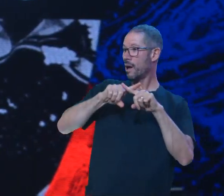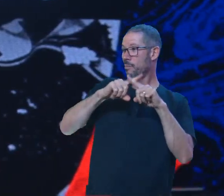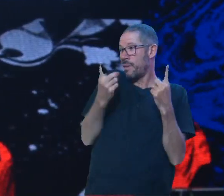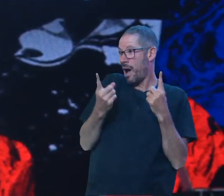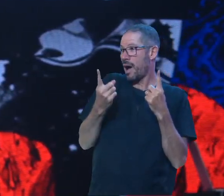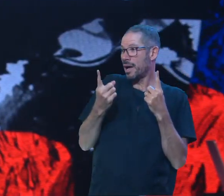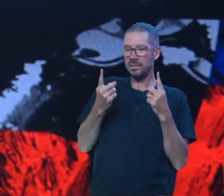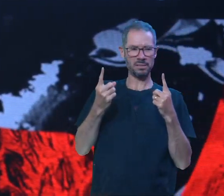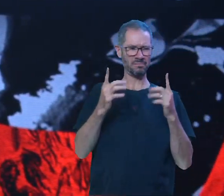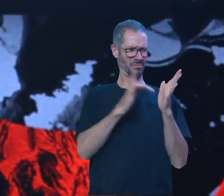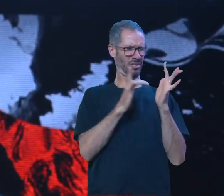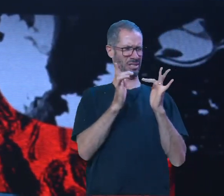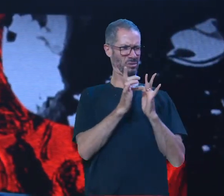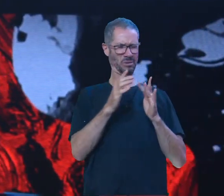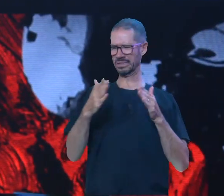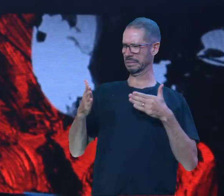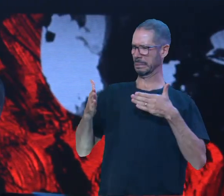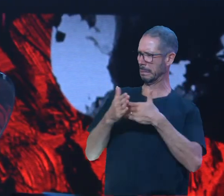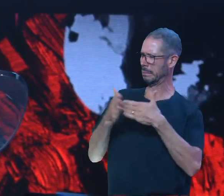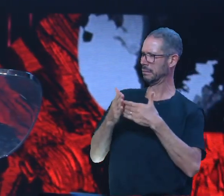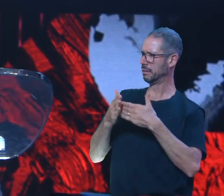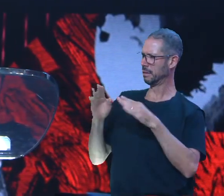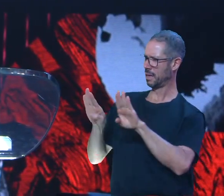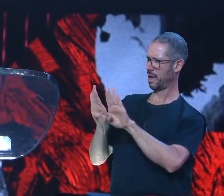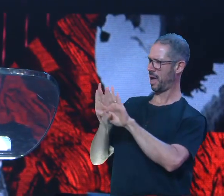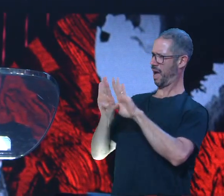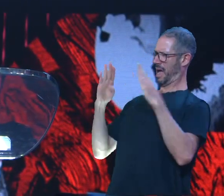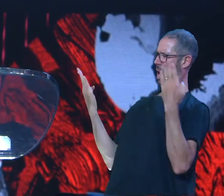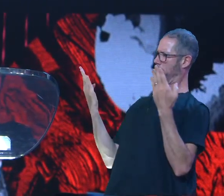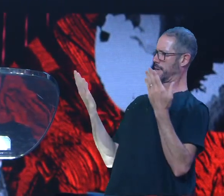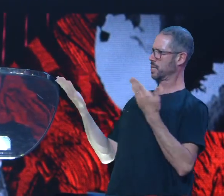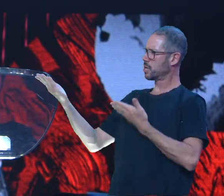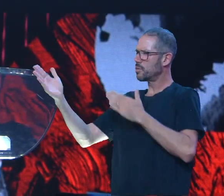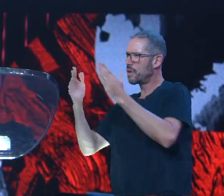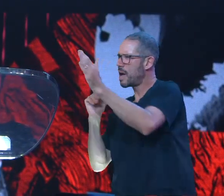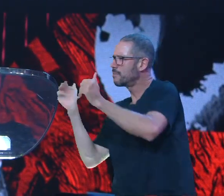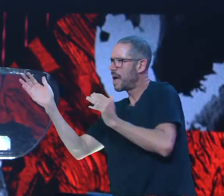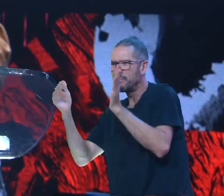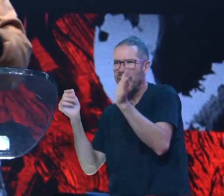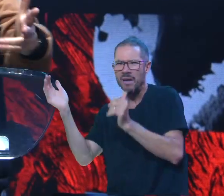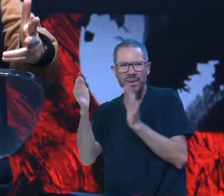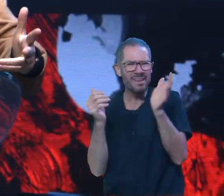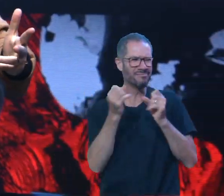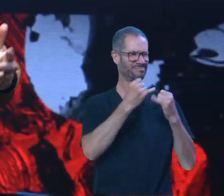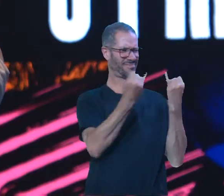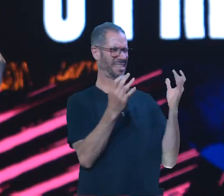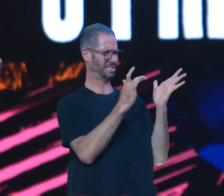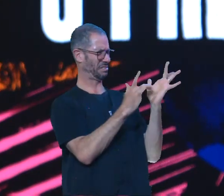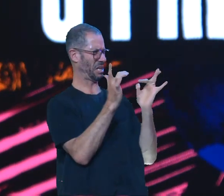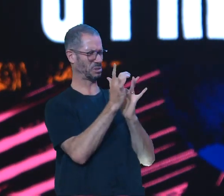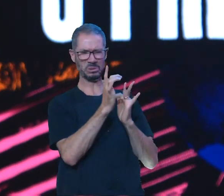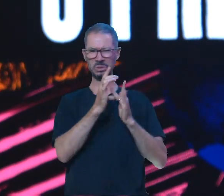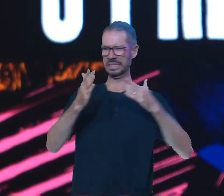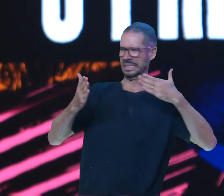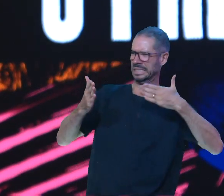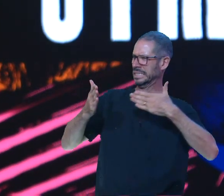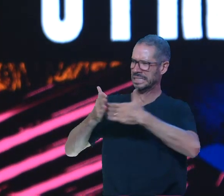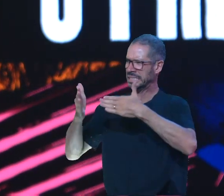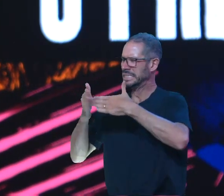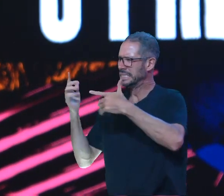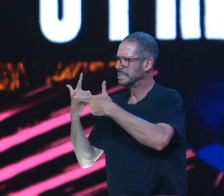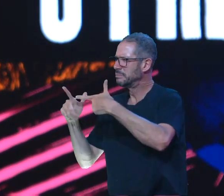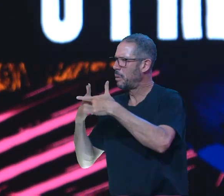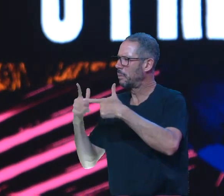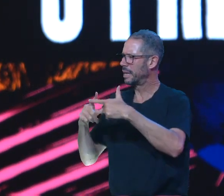começa a colocar barreiras. Ao invés de começar a abrir o leque para ter mais e mais pessoas, parece que Jesus aqui está colocando barreiras ainda maiores com